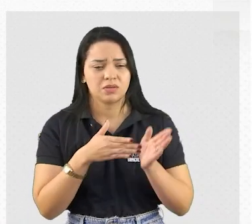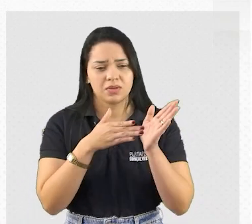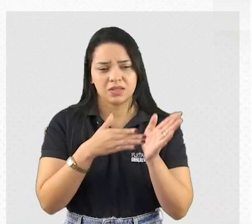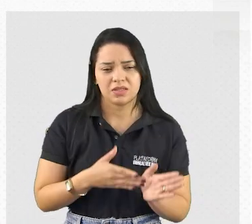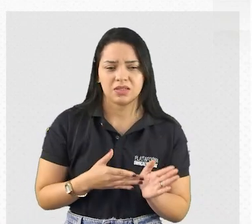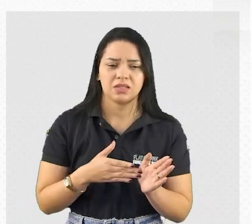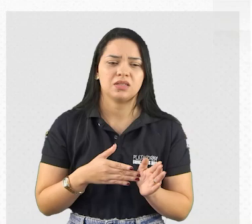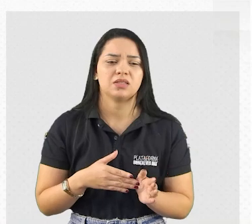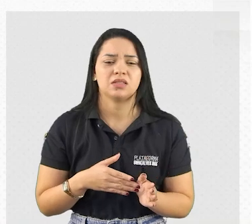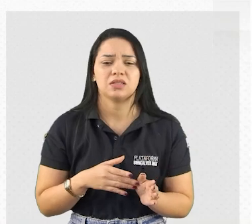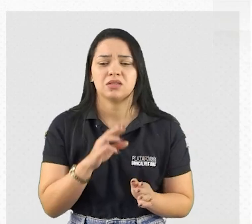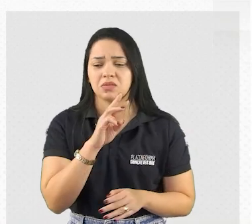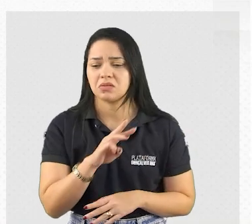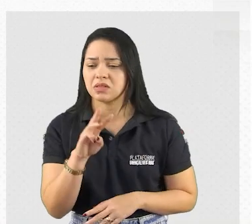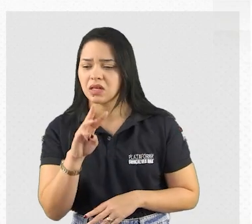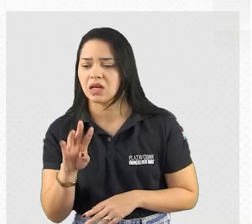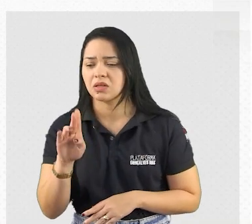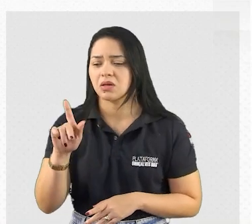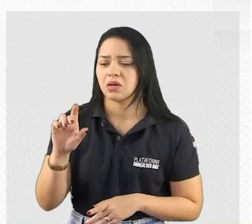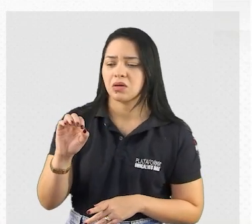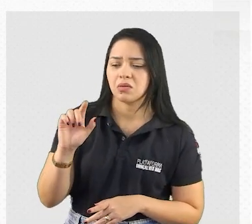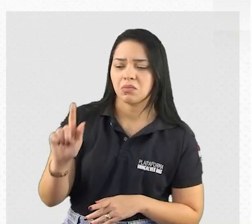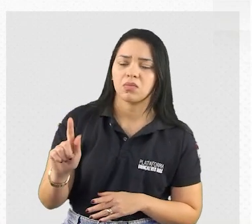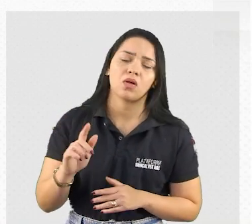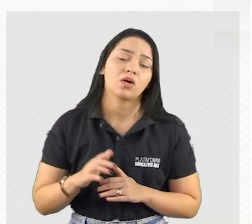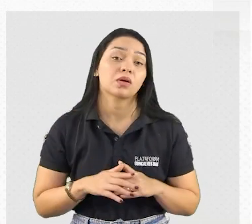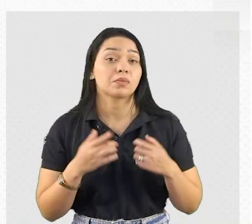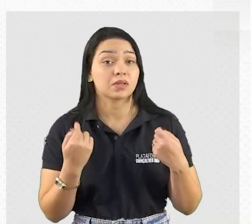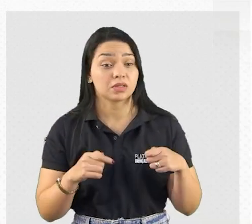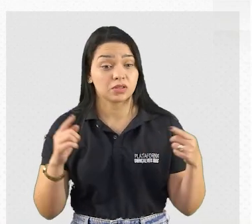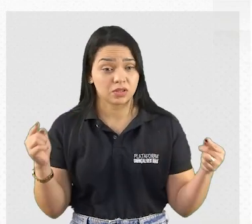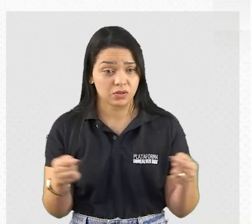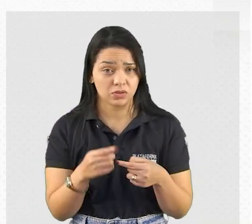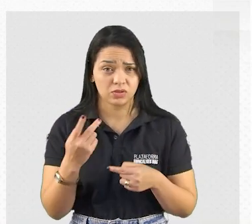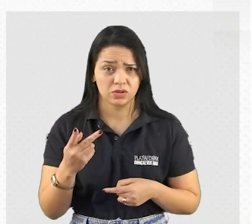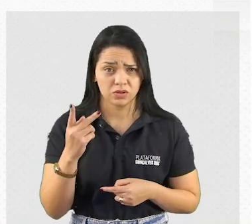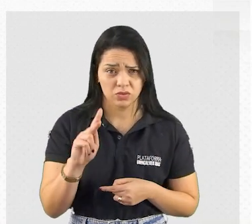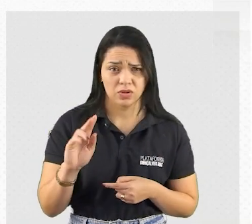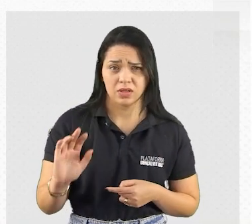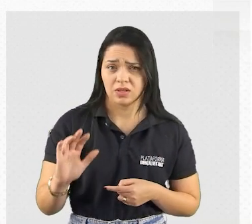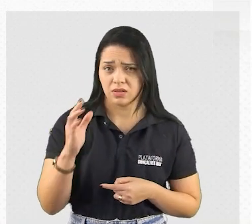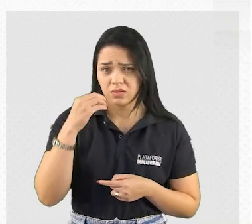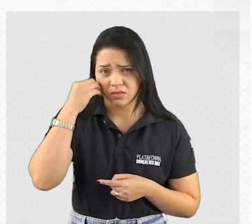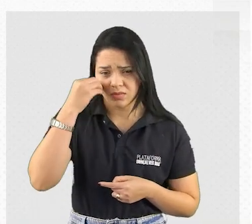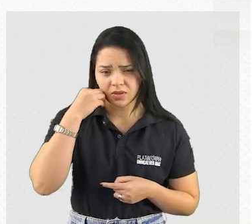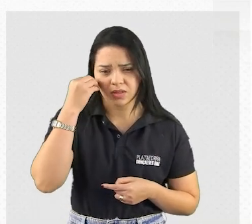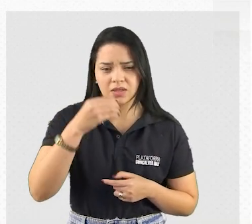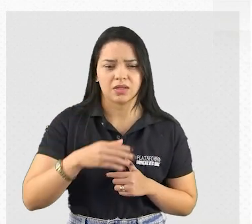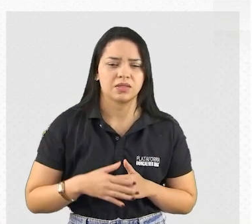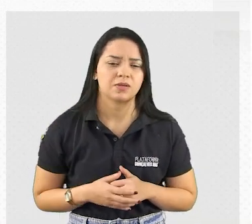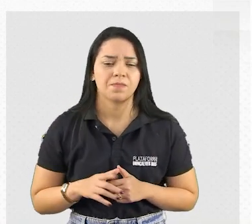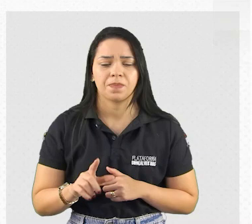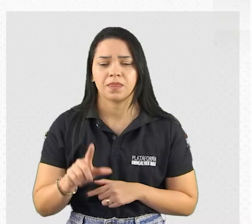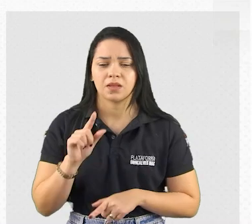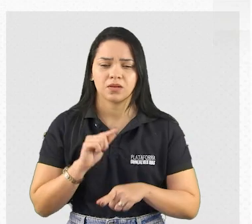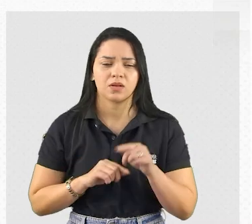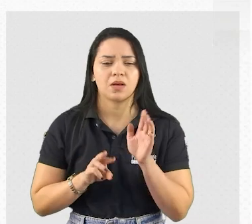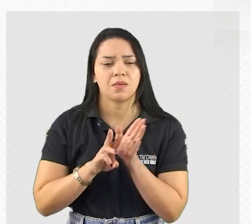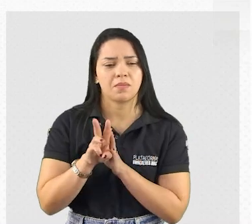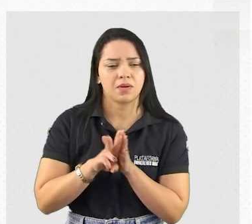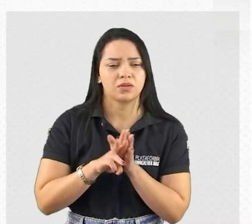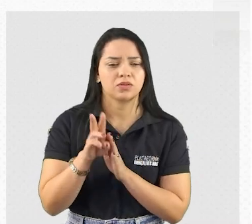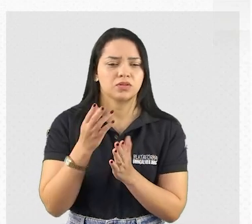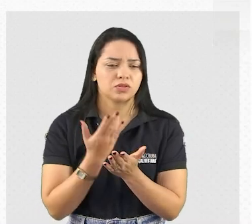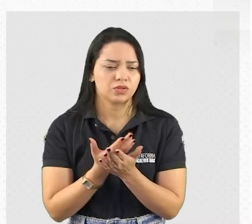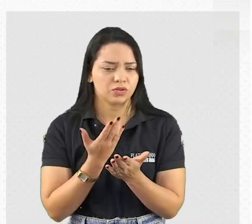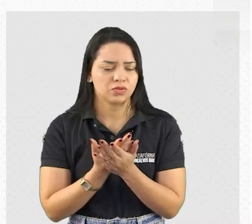estabelecidas, às vezes no site, no blog, mas não, as metas têm que ser de acordo com a sua realidade. Escolher métodos de estudo,